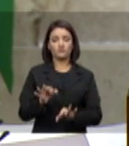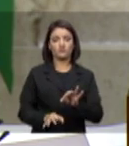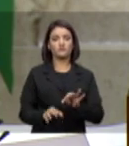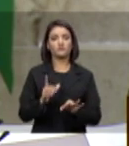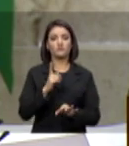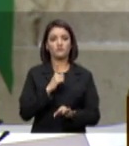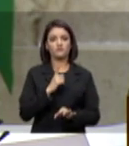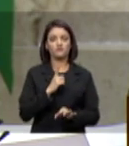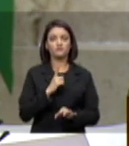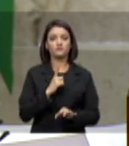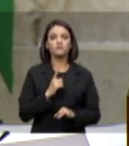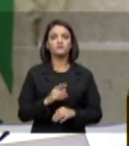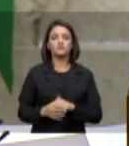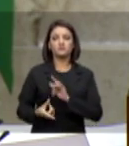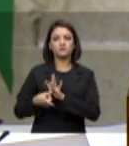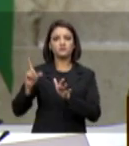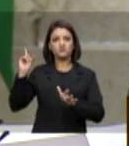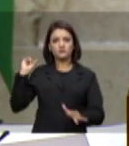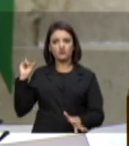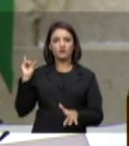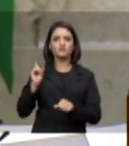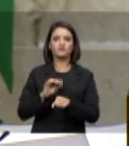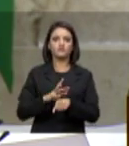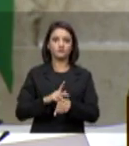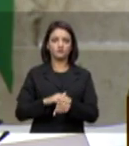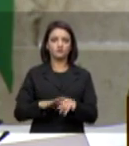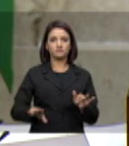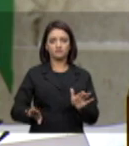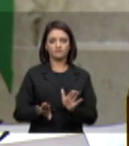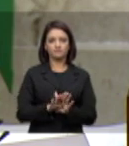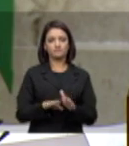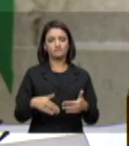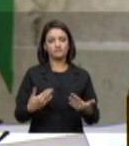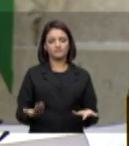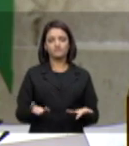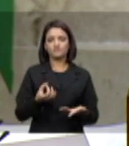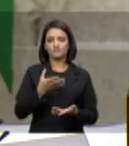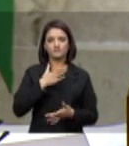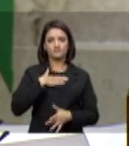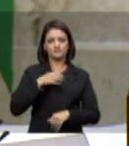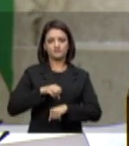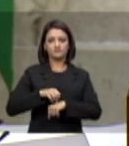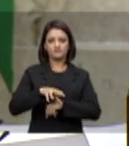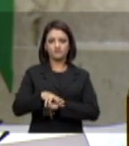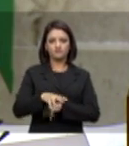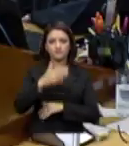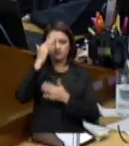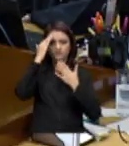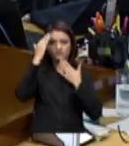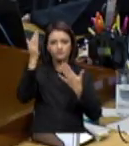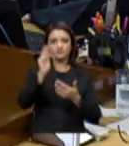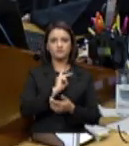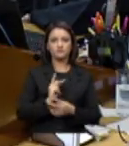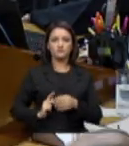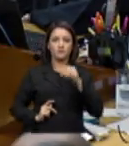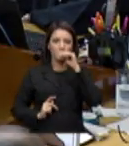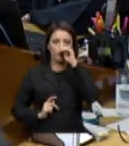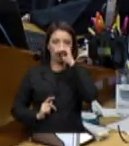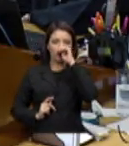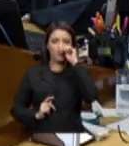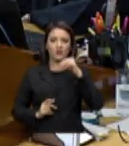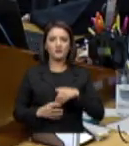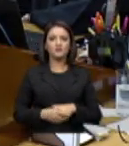antes da vinda da epidemia que eu queria compartilhar pacote muito obrigado senhor presidente